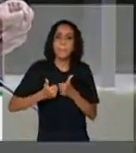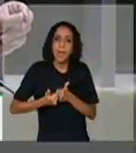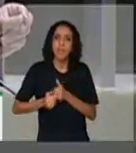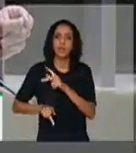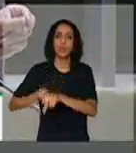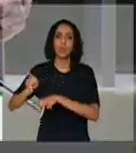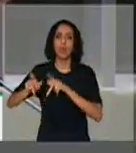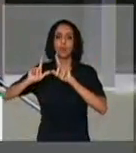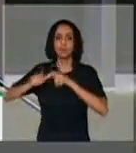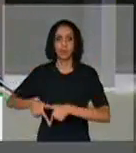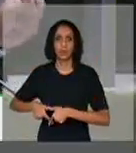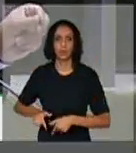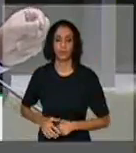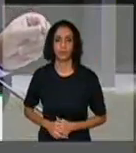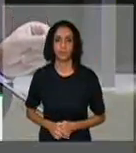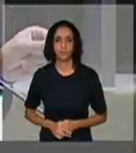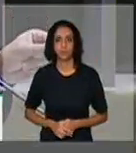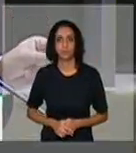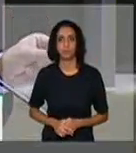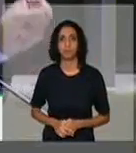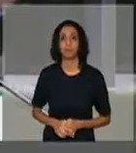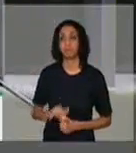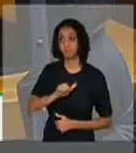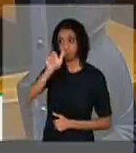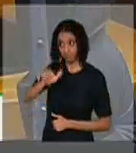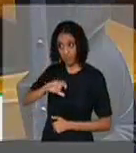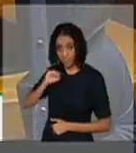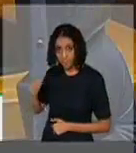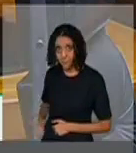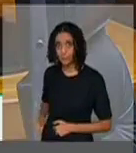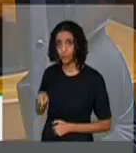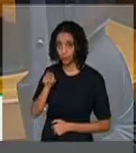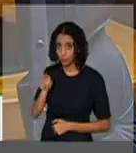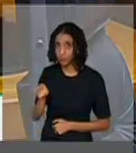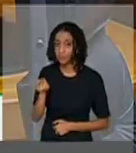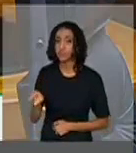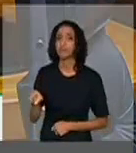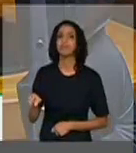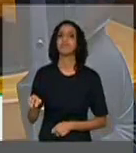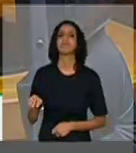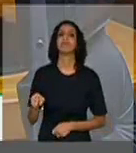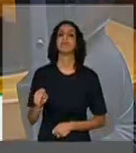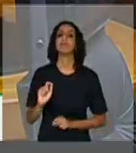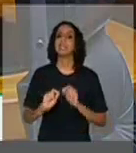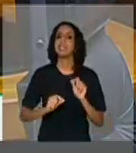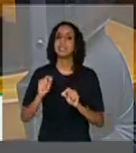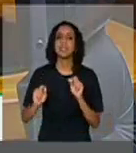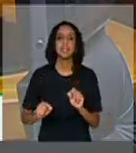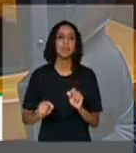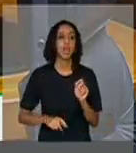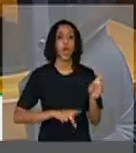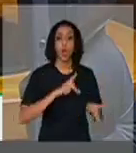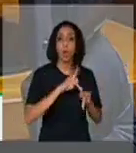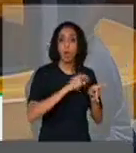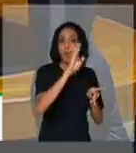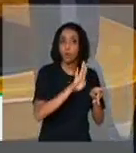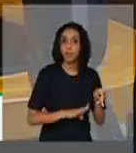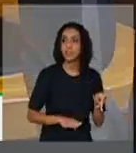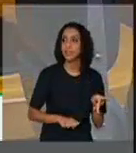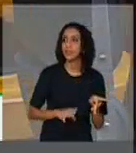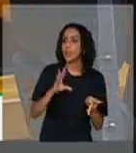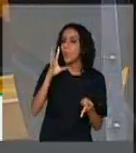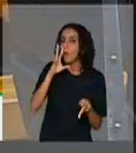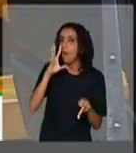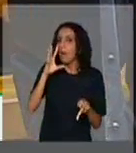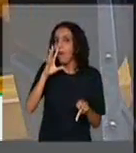de Israel. O embaixador Yossi Shelley tem conquistado o Brasil e os brasileiros, e eu